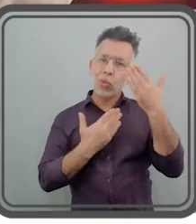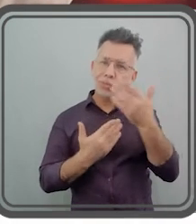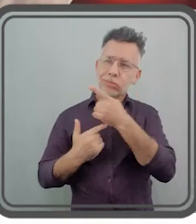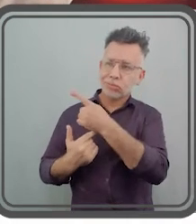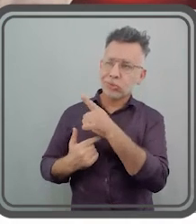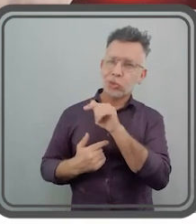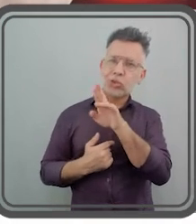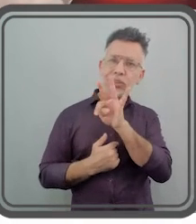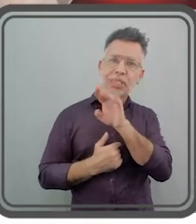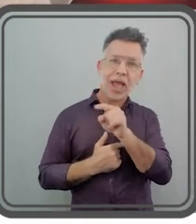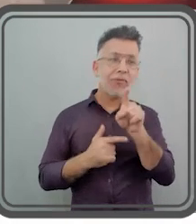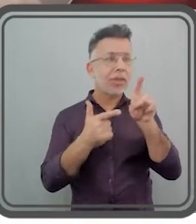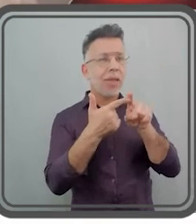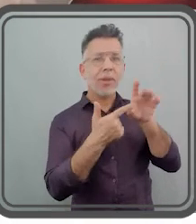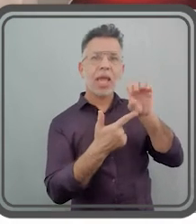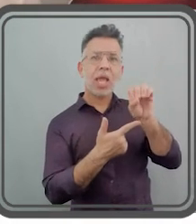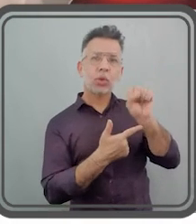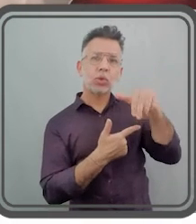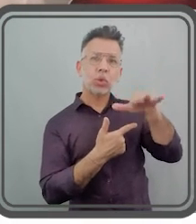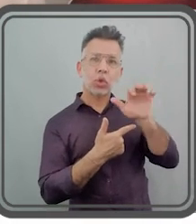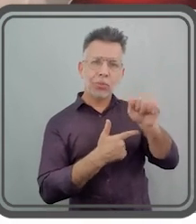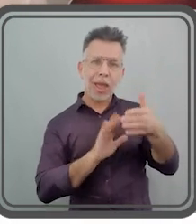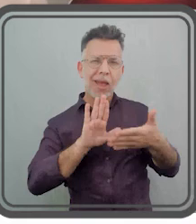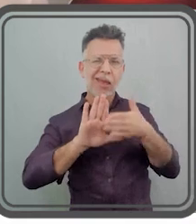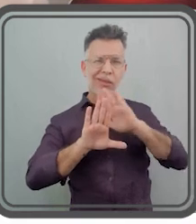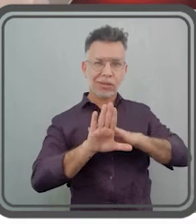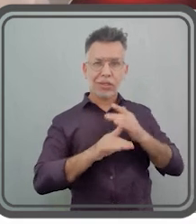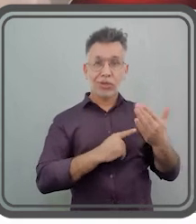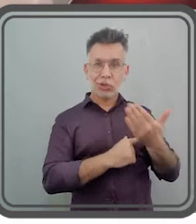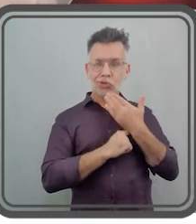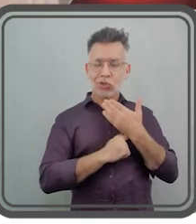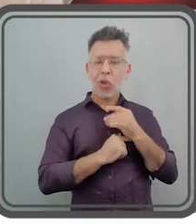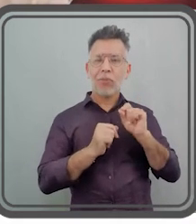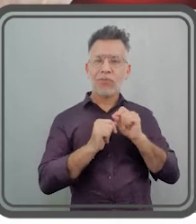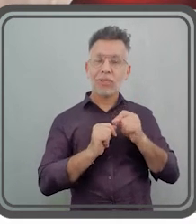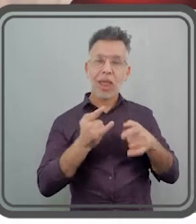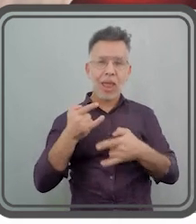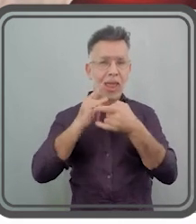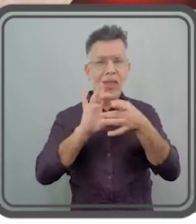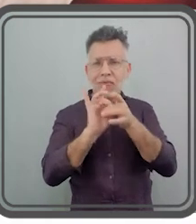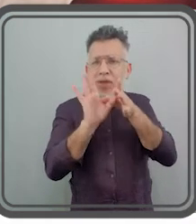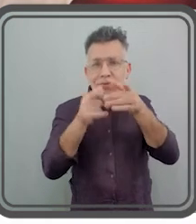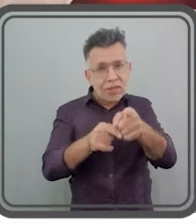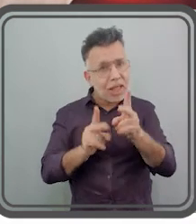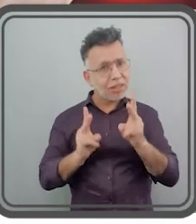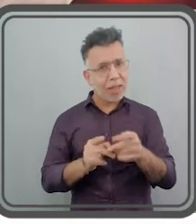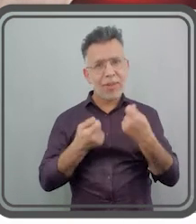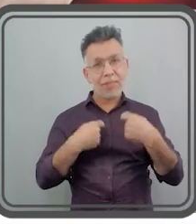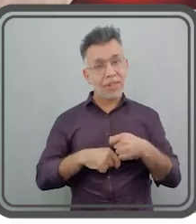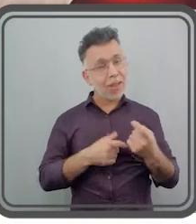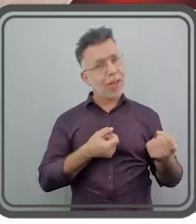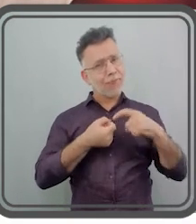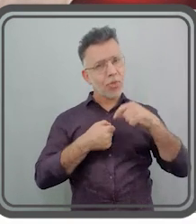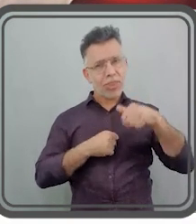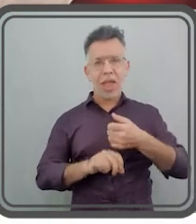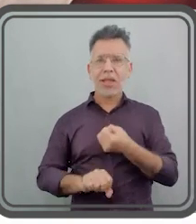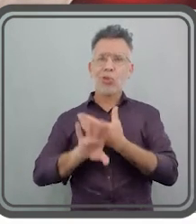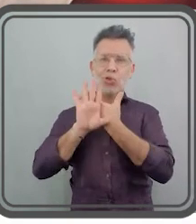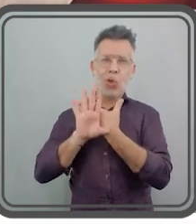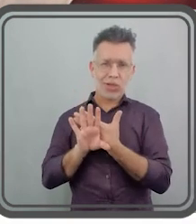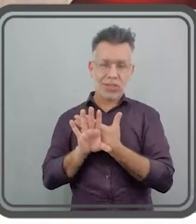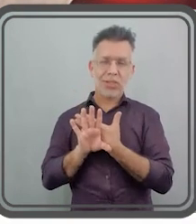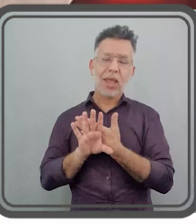muito obrigado obrigado aos Mar também né do backstage que nos ajudou aí para executar Live fique à vontade Sempre que precisar para voltar no